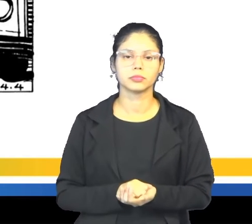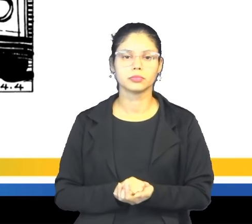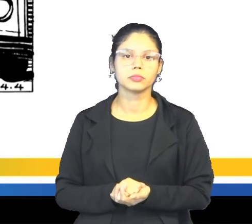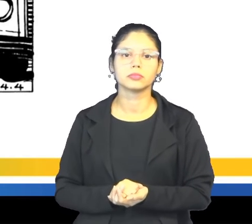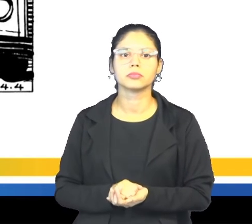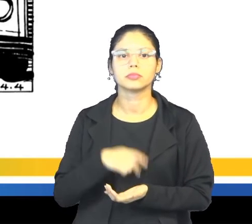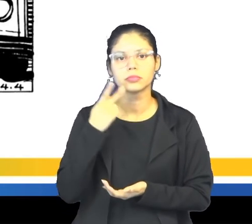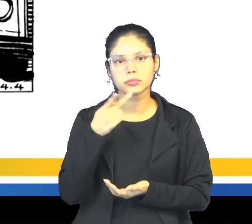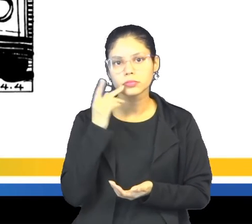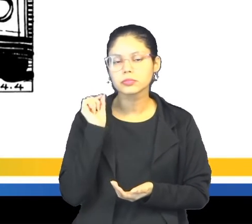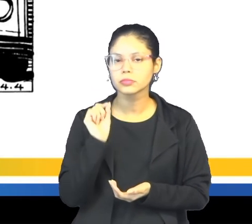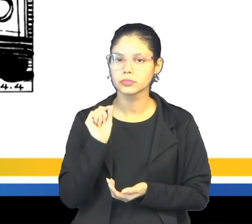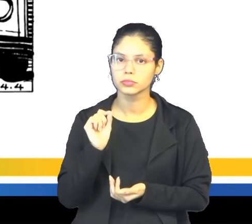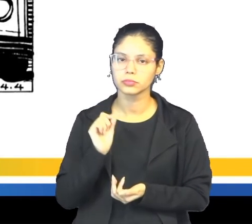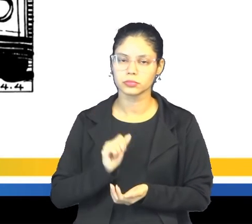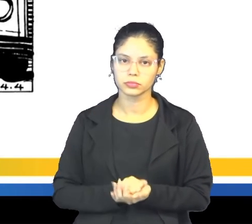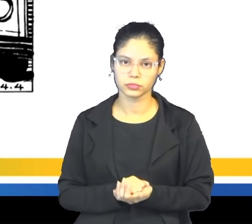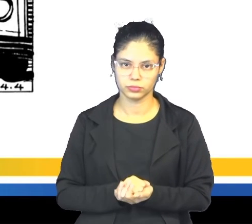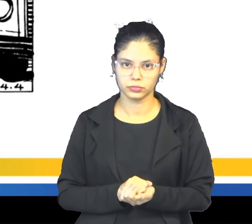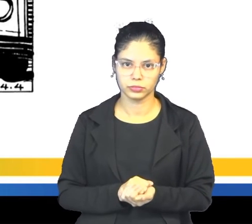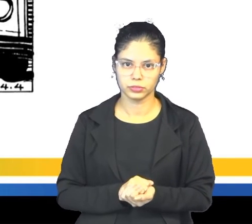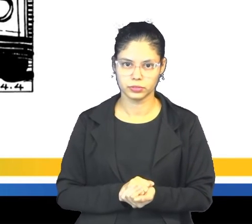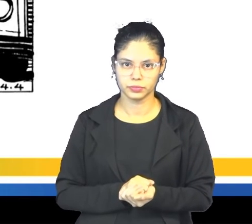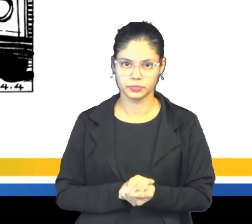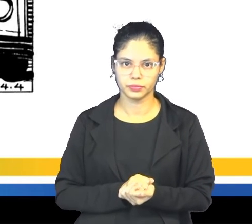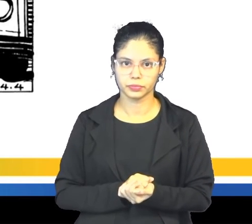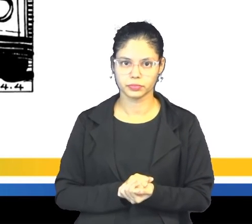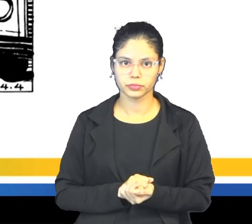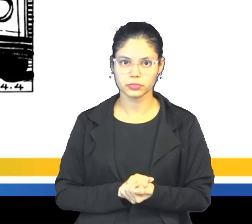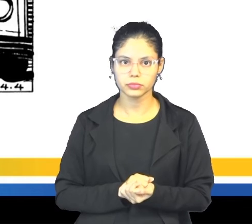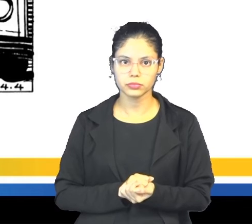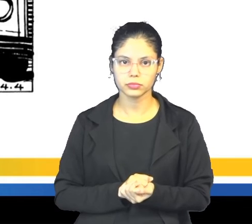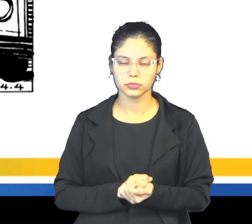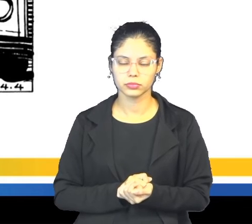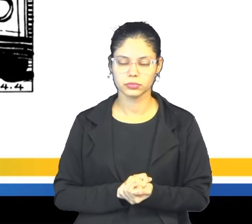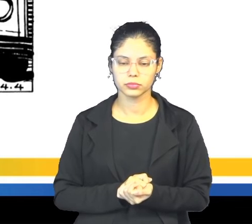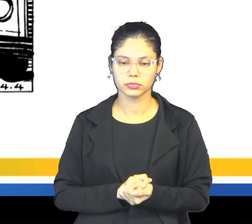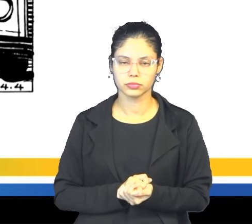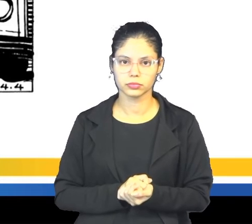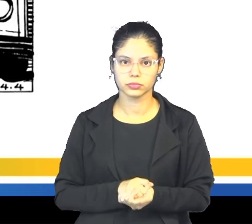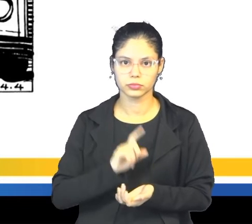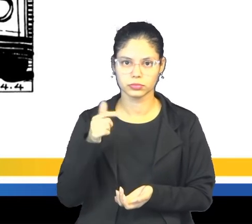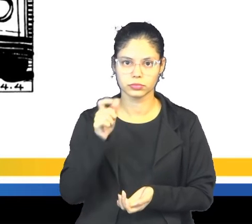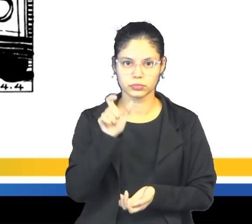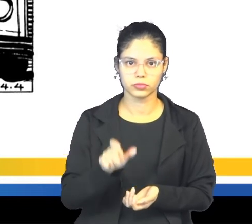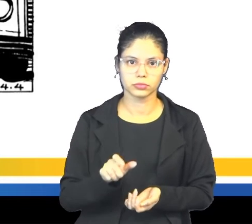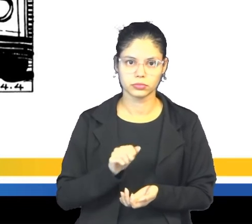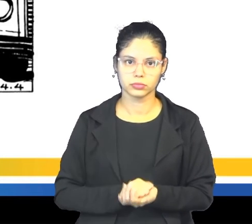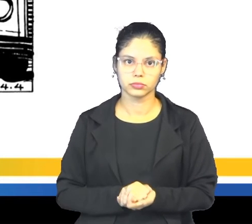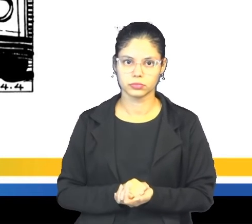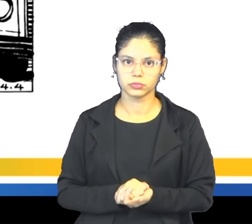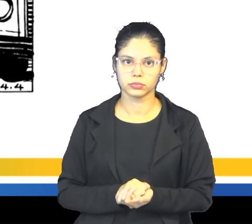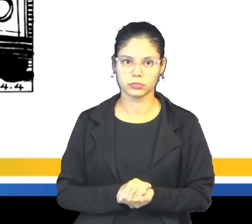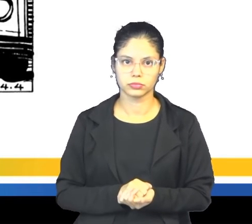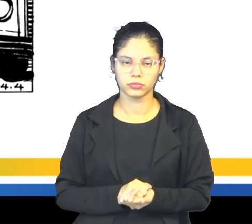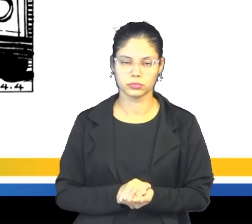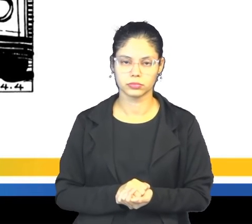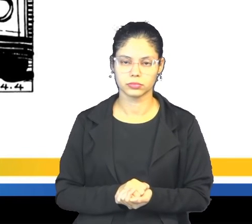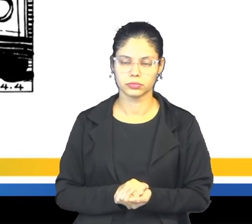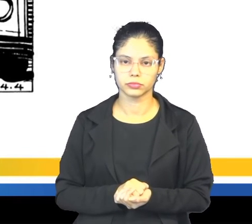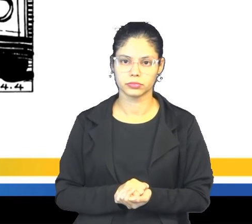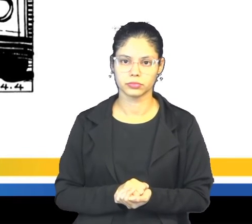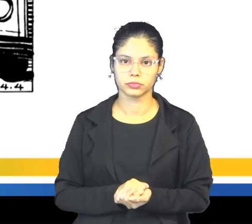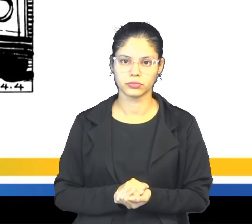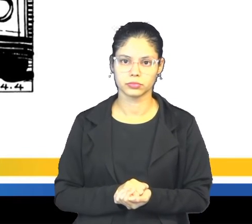aí ele fala ali, né, fala ali com outro personagem. I don't think I will go